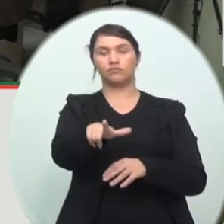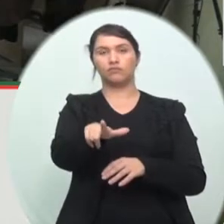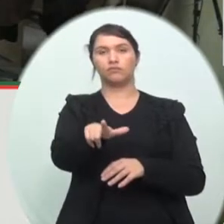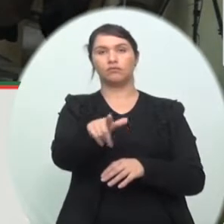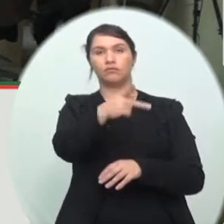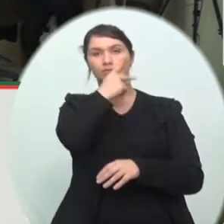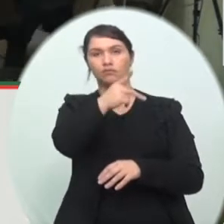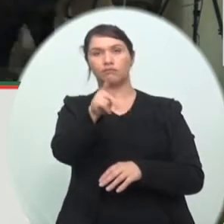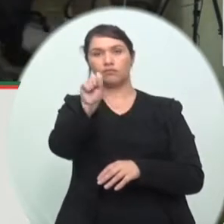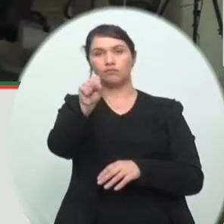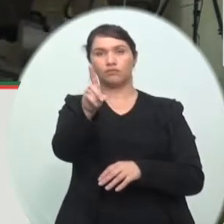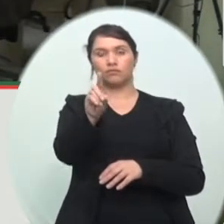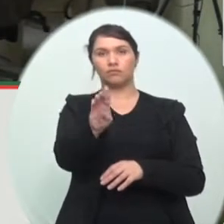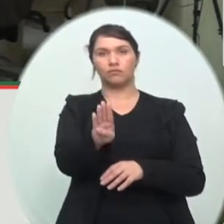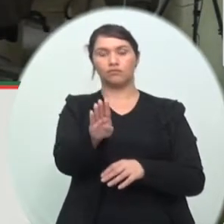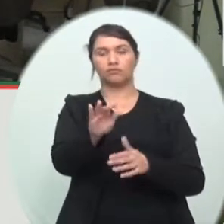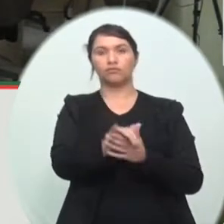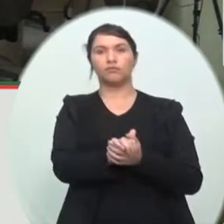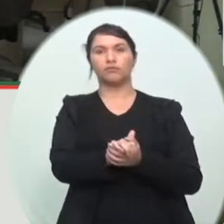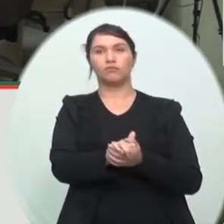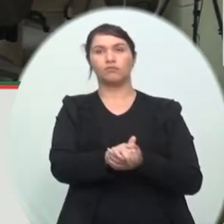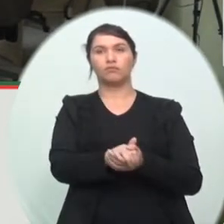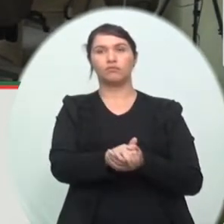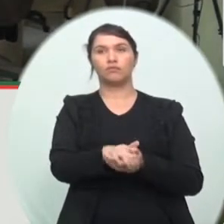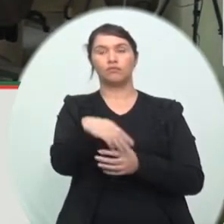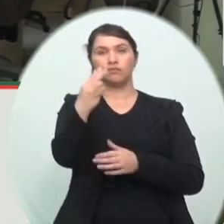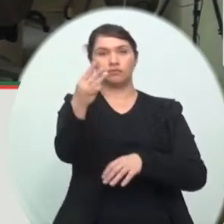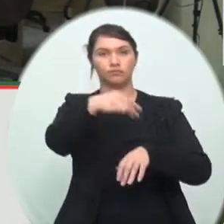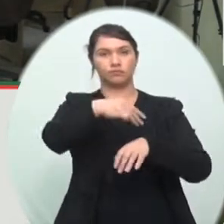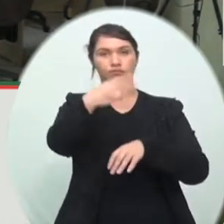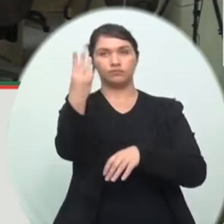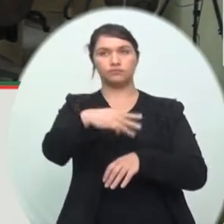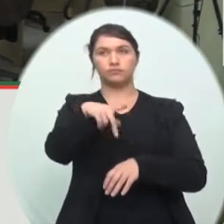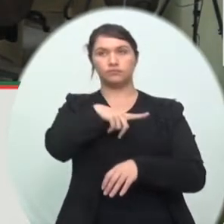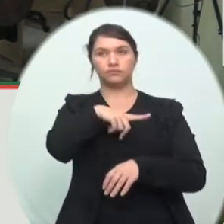PSDB. Vereador, o senhor dispõe de 3 minutos e meio.